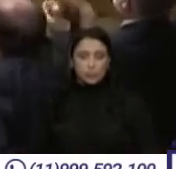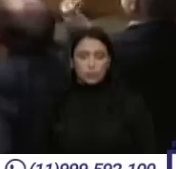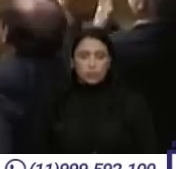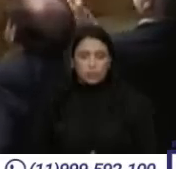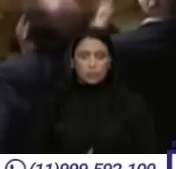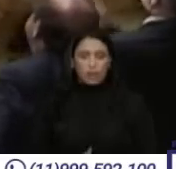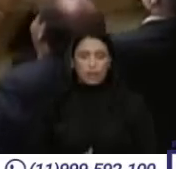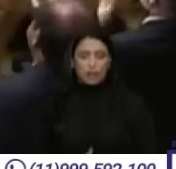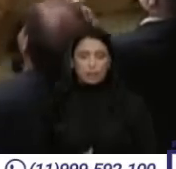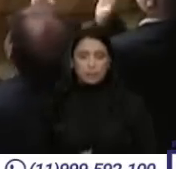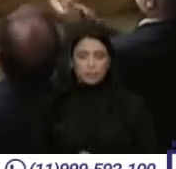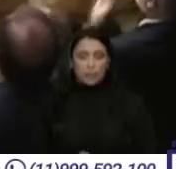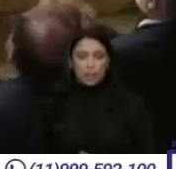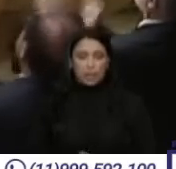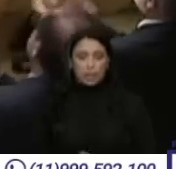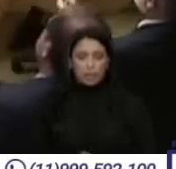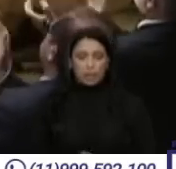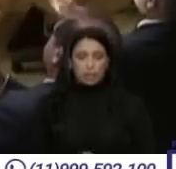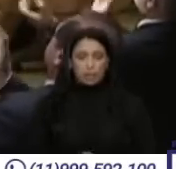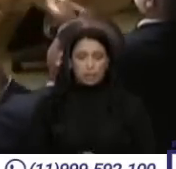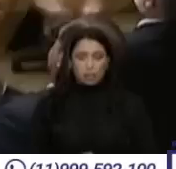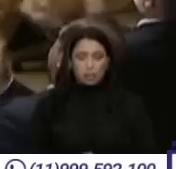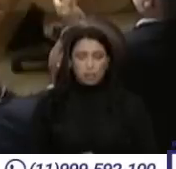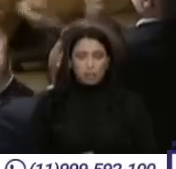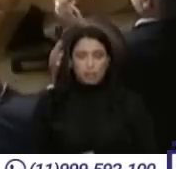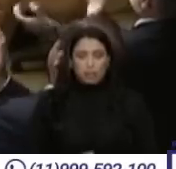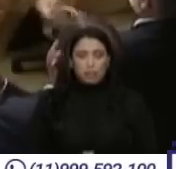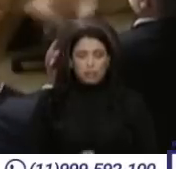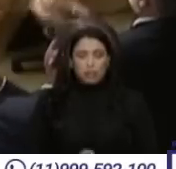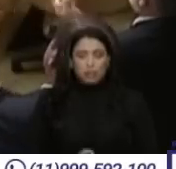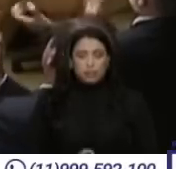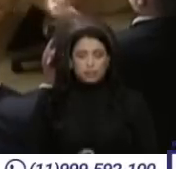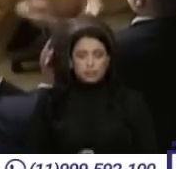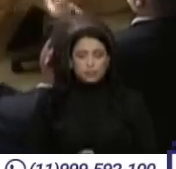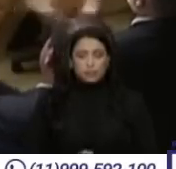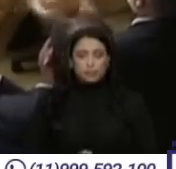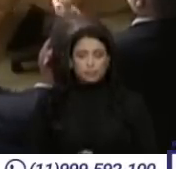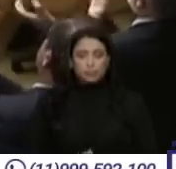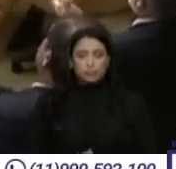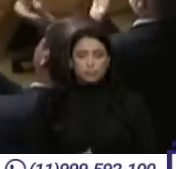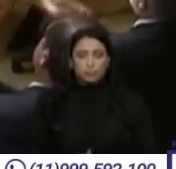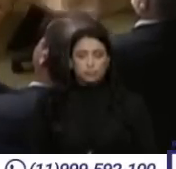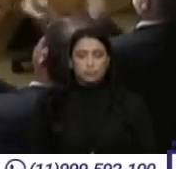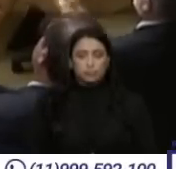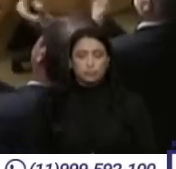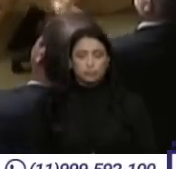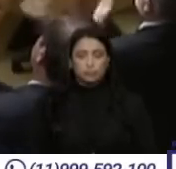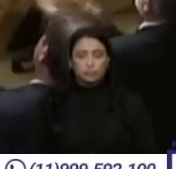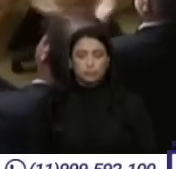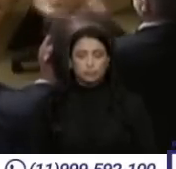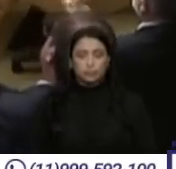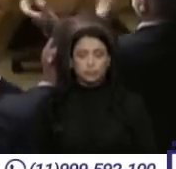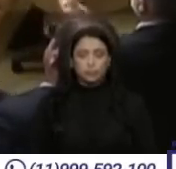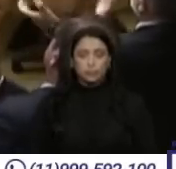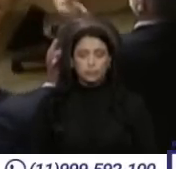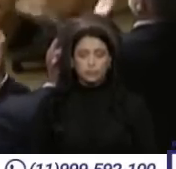Esse é o discurso da presidente do Supremo Tribunal Federal, ministra Rosa Weber, muito aplaudida agora por seus colegas no